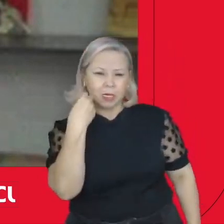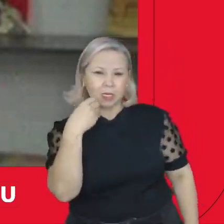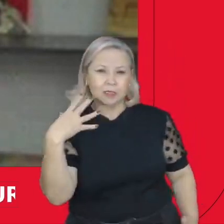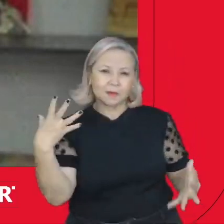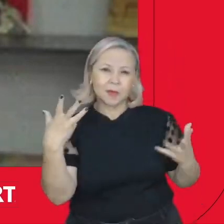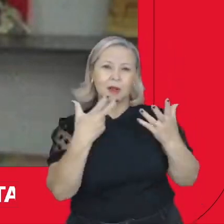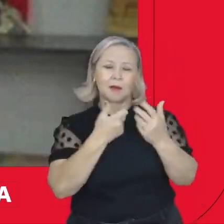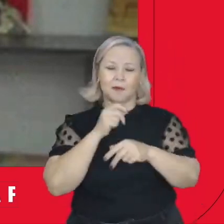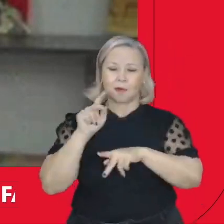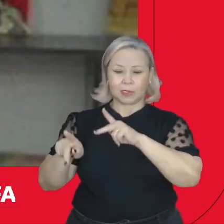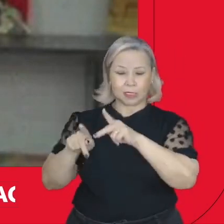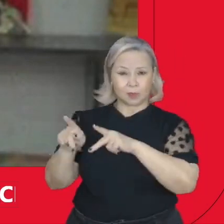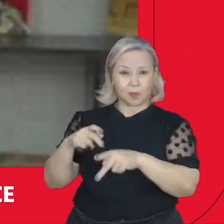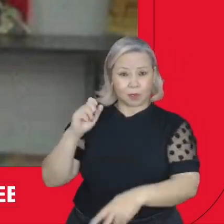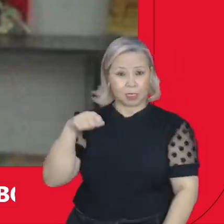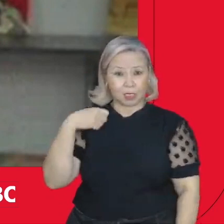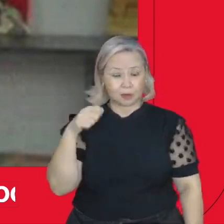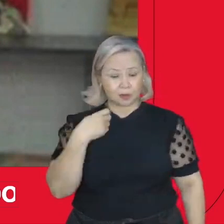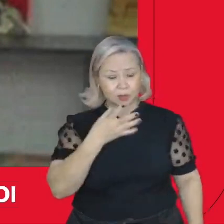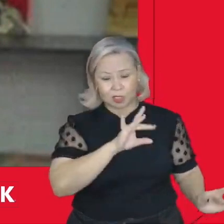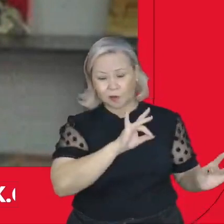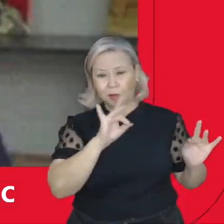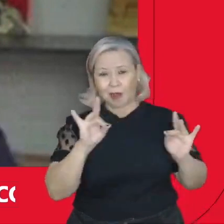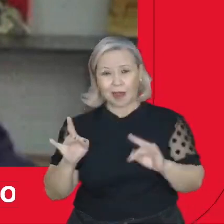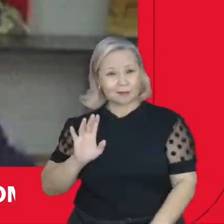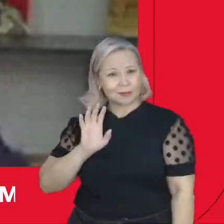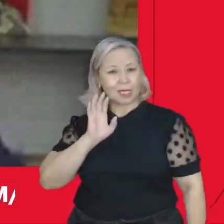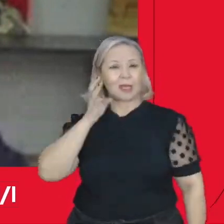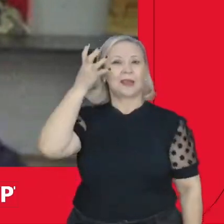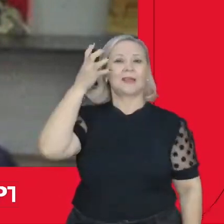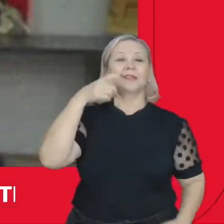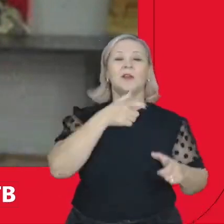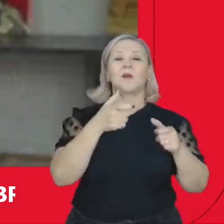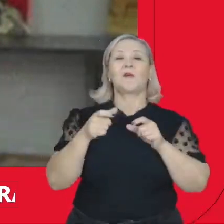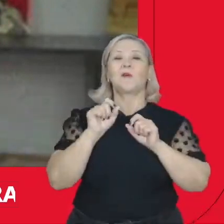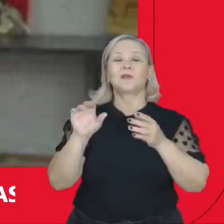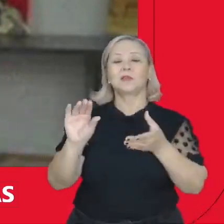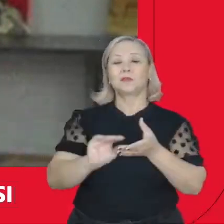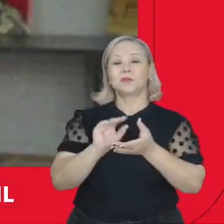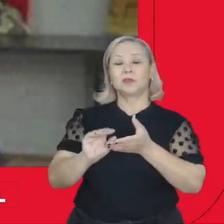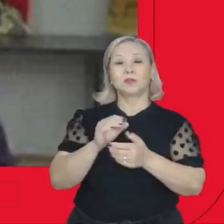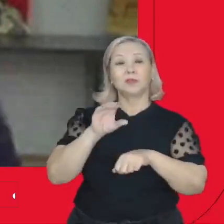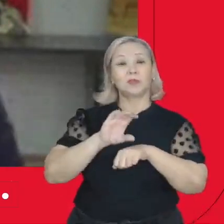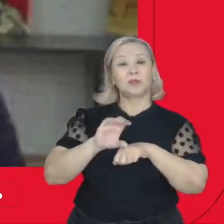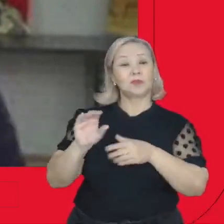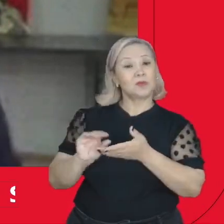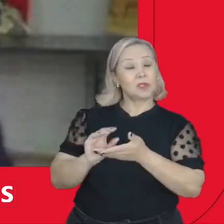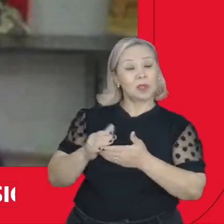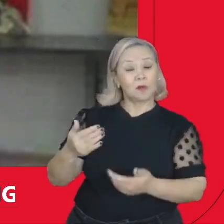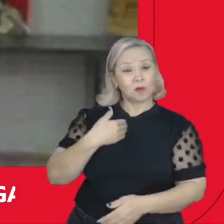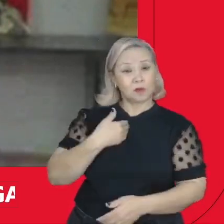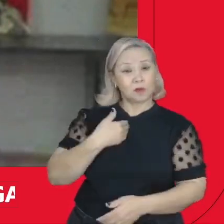Olívio ou Tarso. Também administraram a nossa capital, Porto Alegre, se transformou num símbolo da participação popular. Vocês devem lembrar que